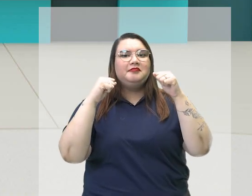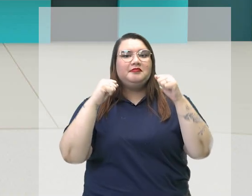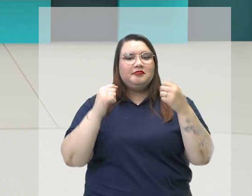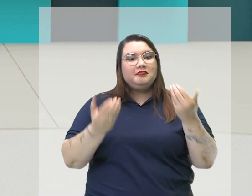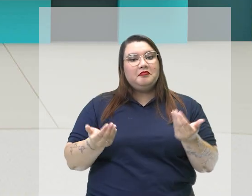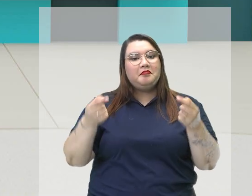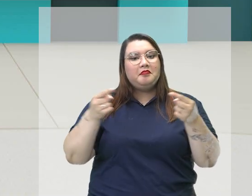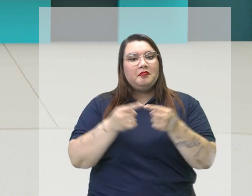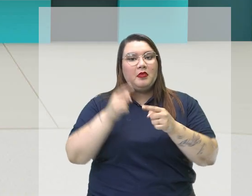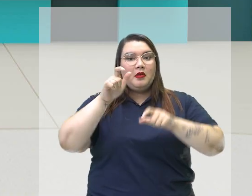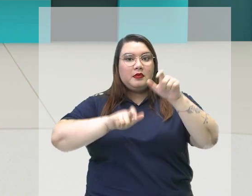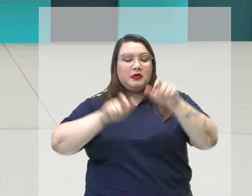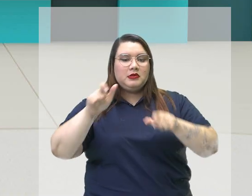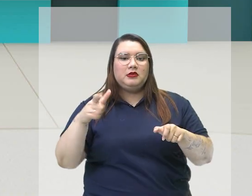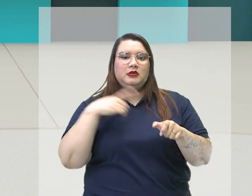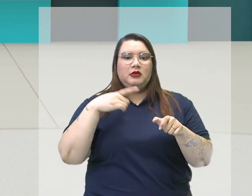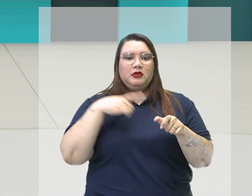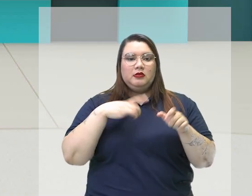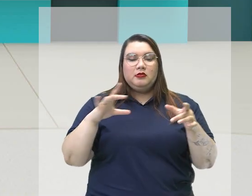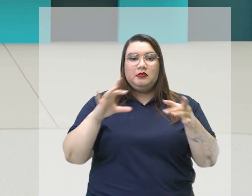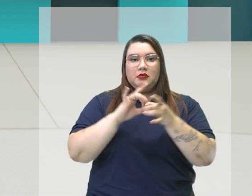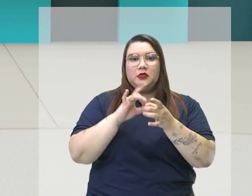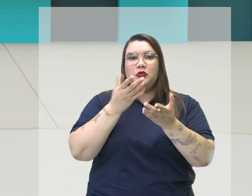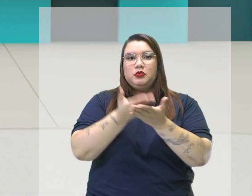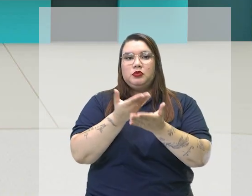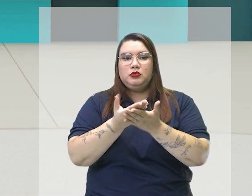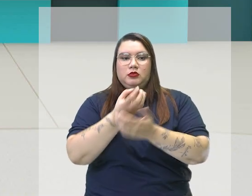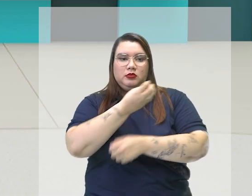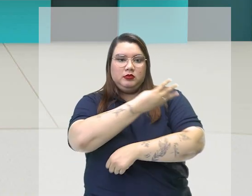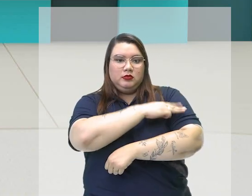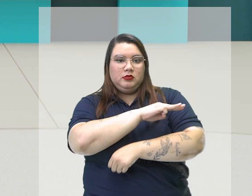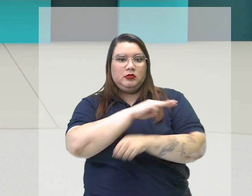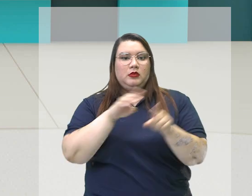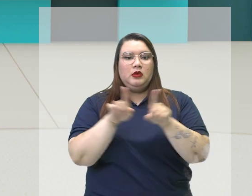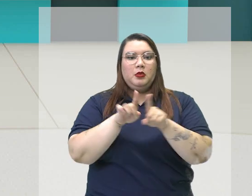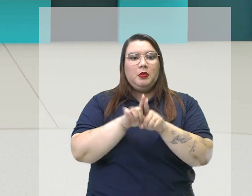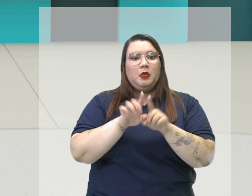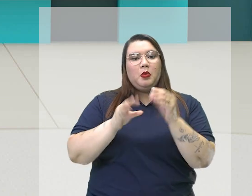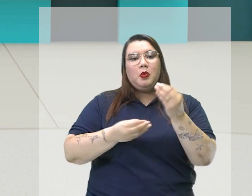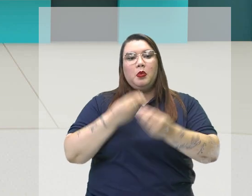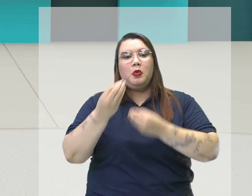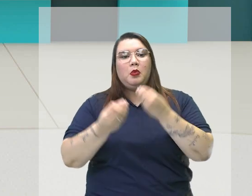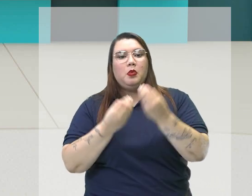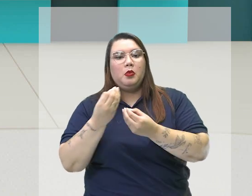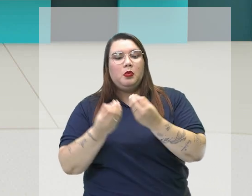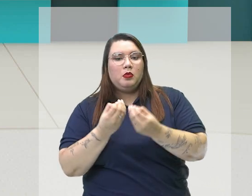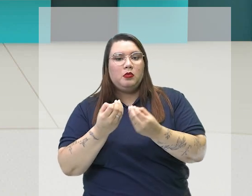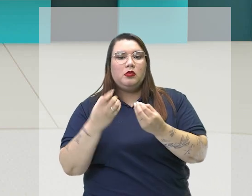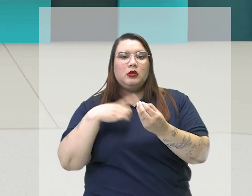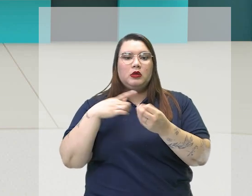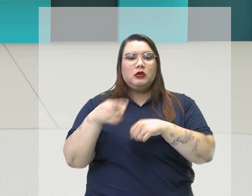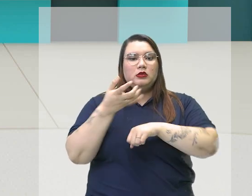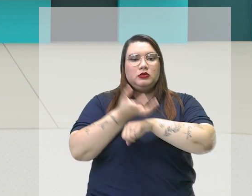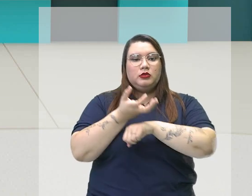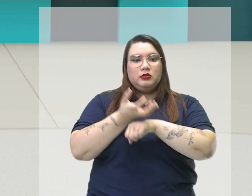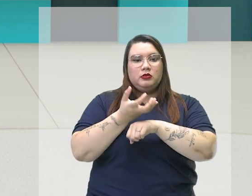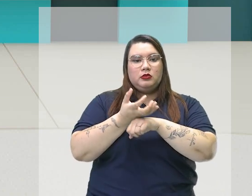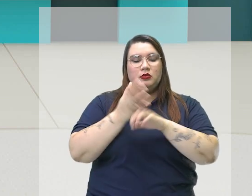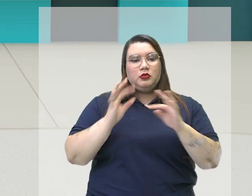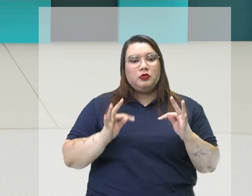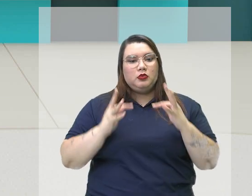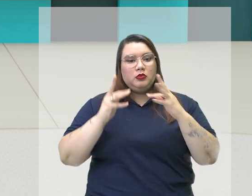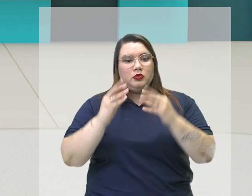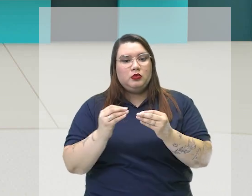educação física, né, para vocês que estão aí no ensino médio, e o quanto ela, né, a